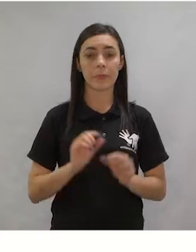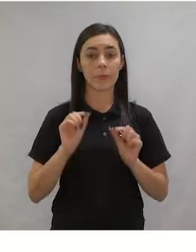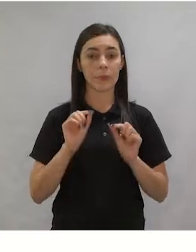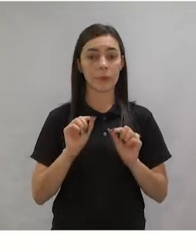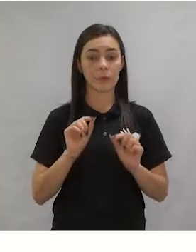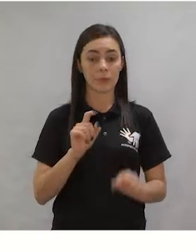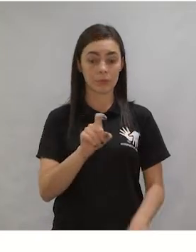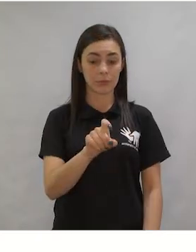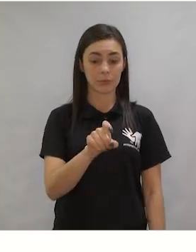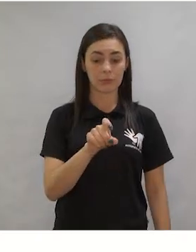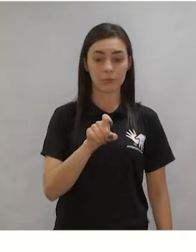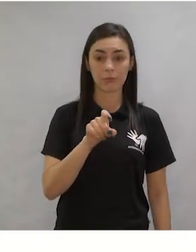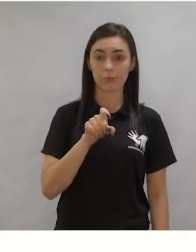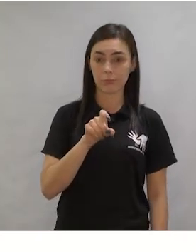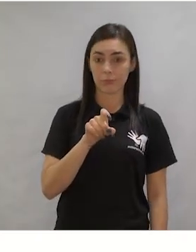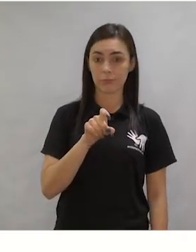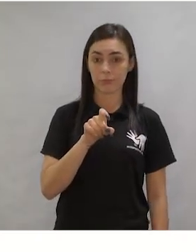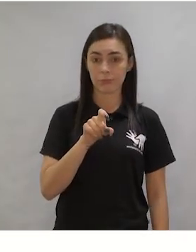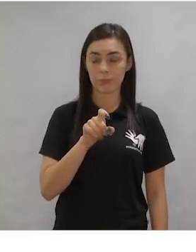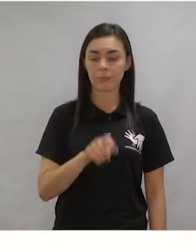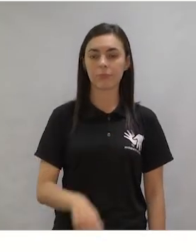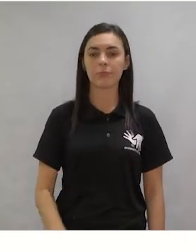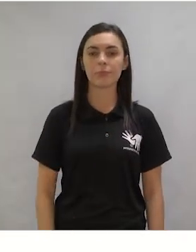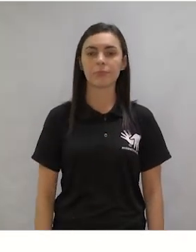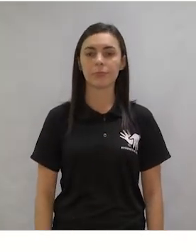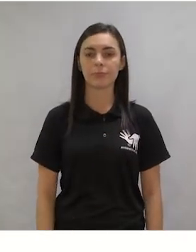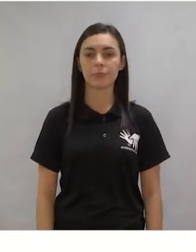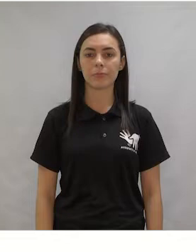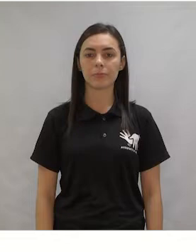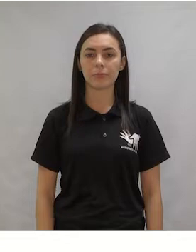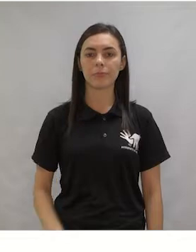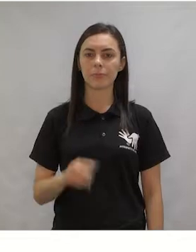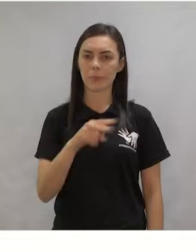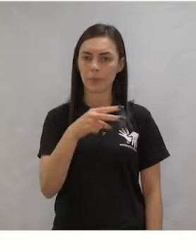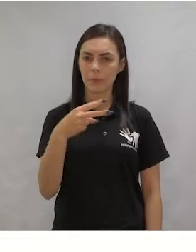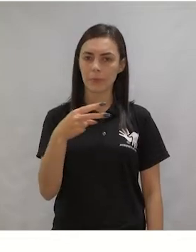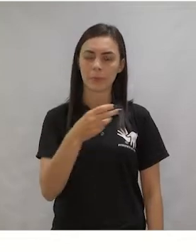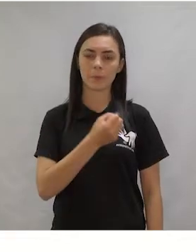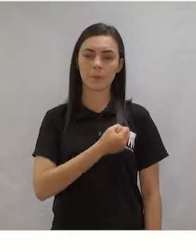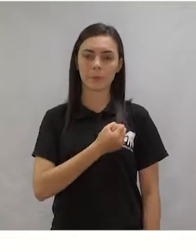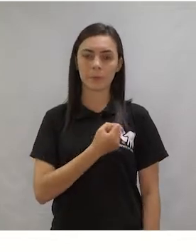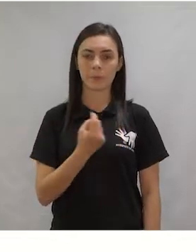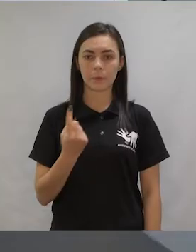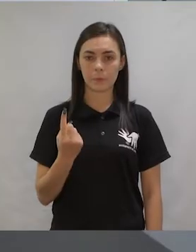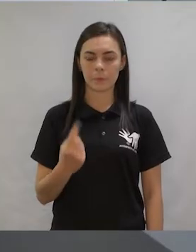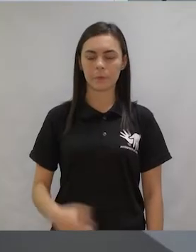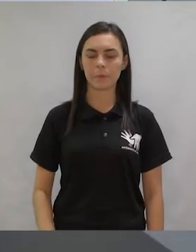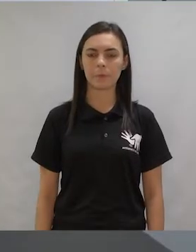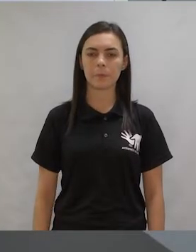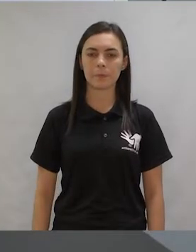o x é igual a 1.